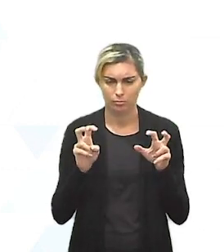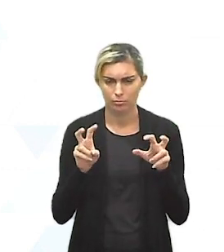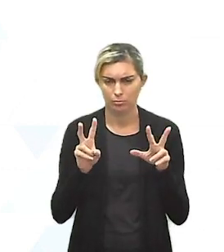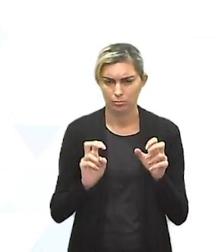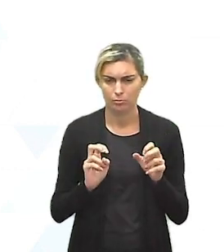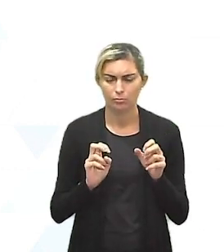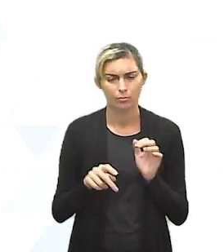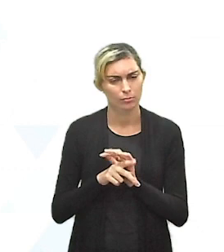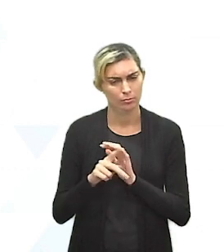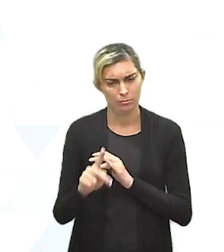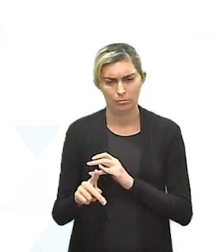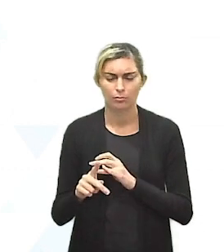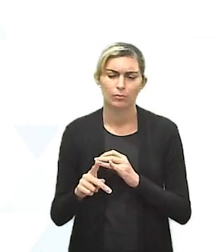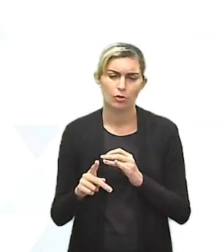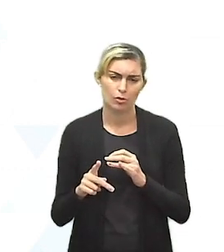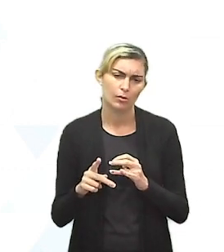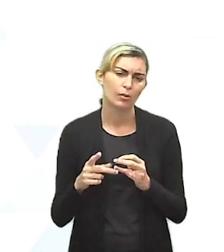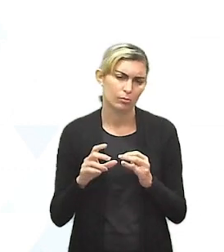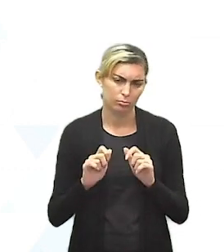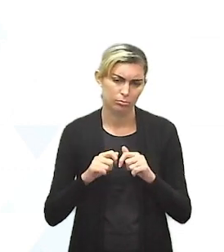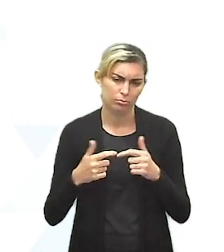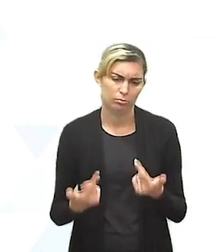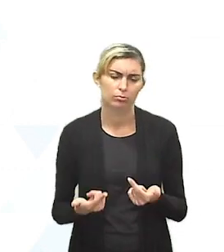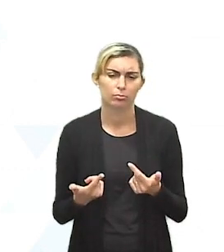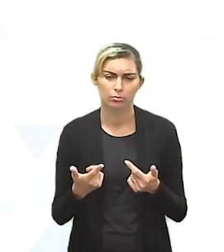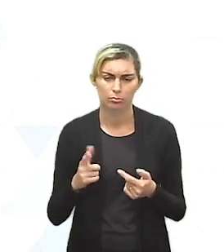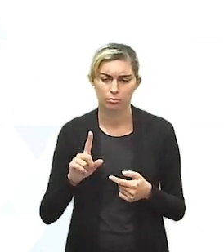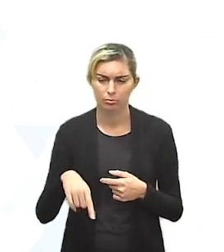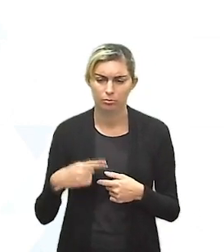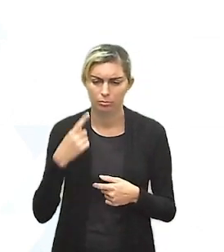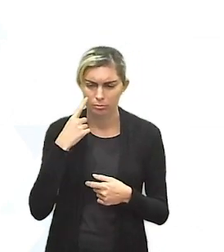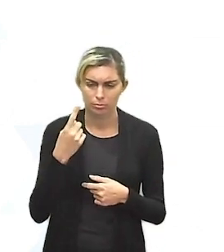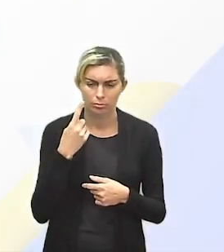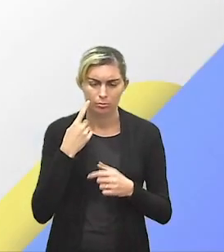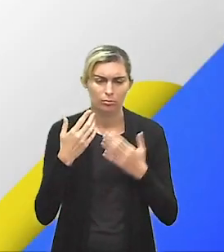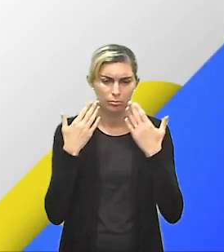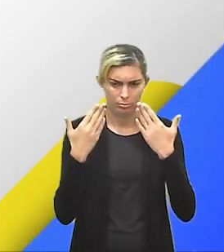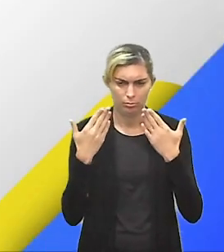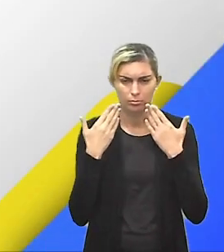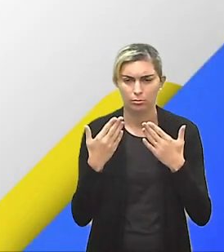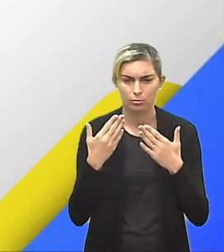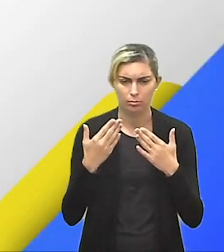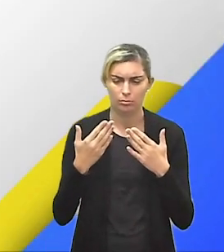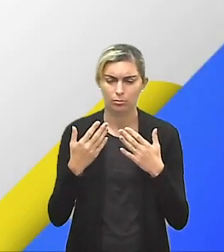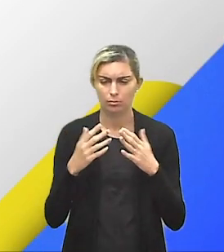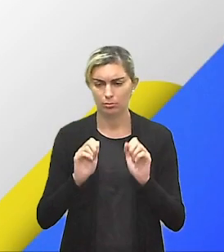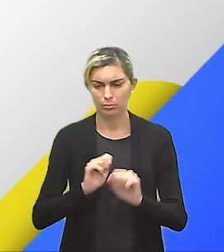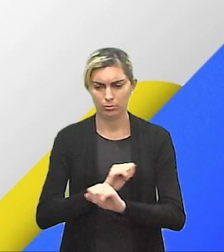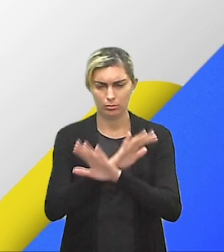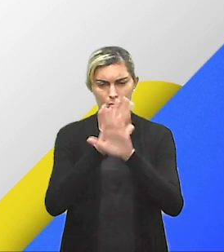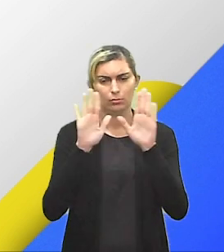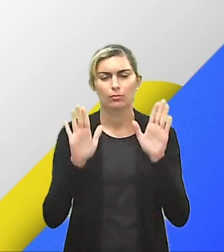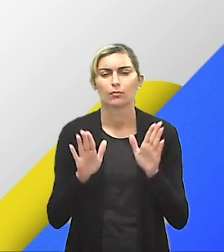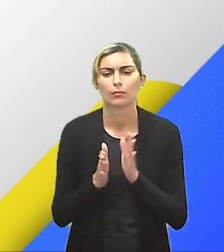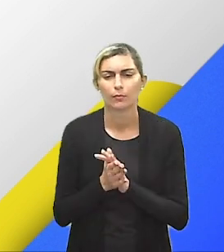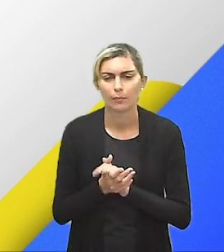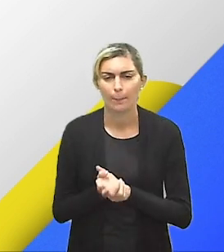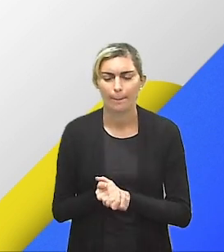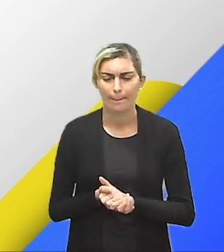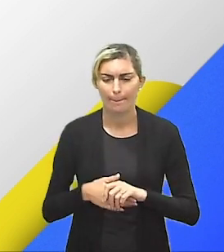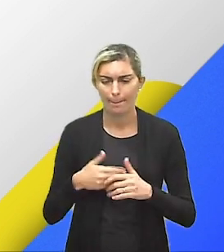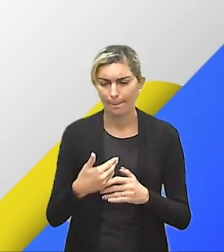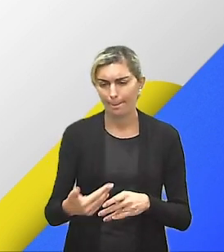com forma logicamente estruturada. Vamos ver a representação gráfica para ficar um pouco mais claro?